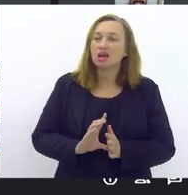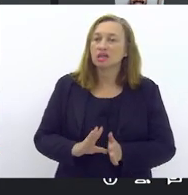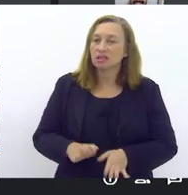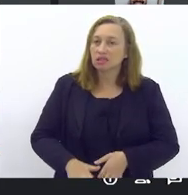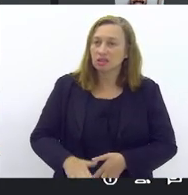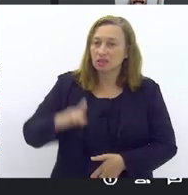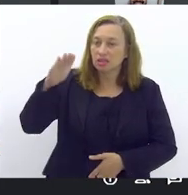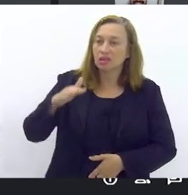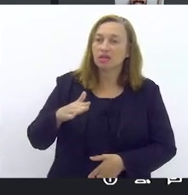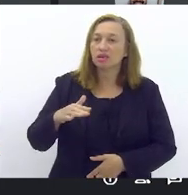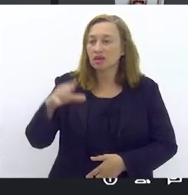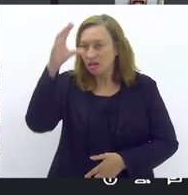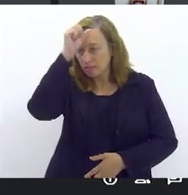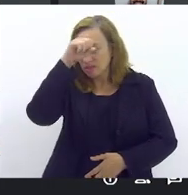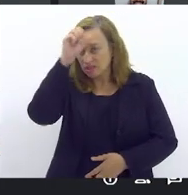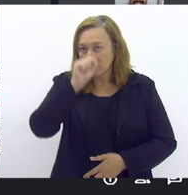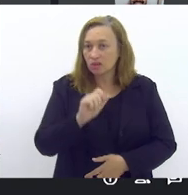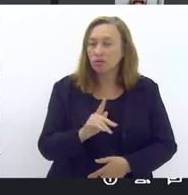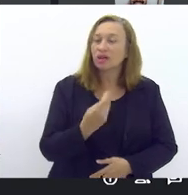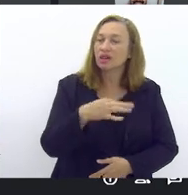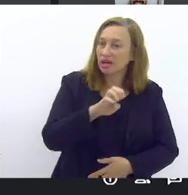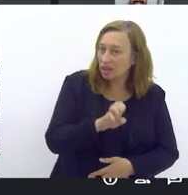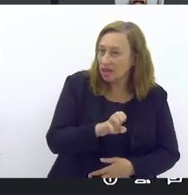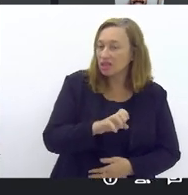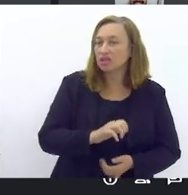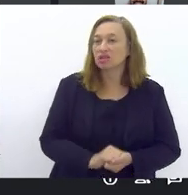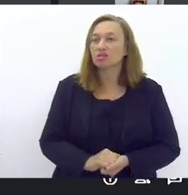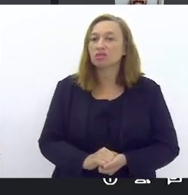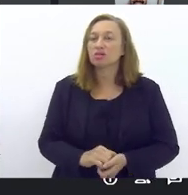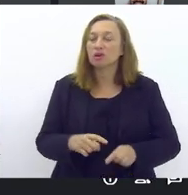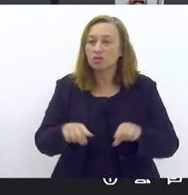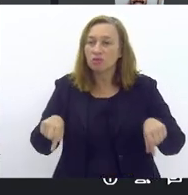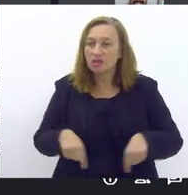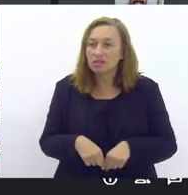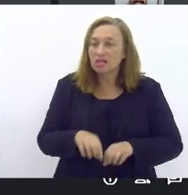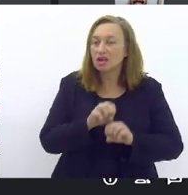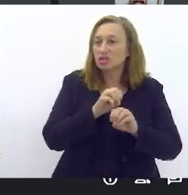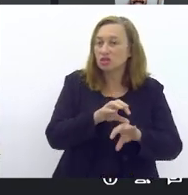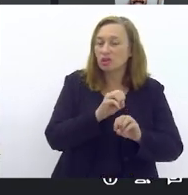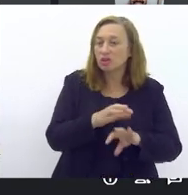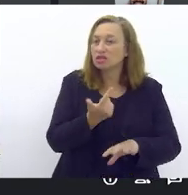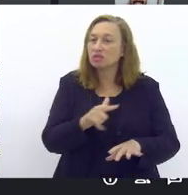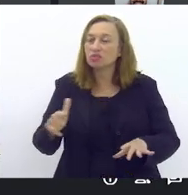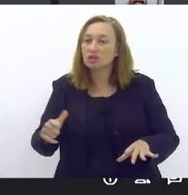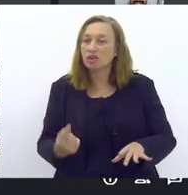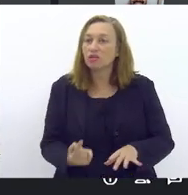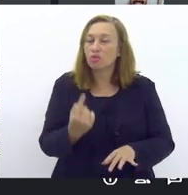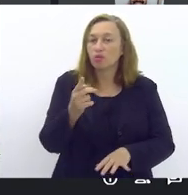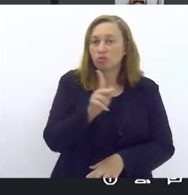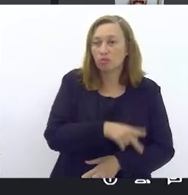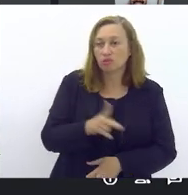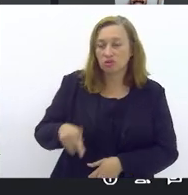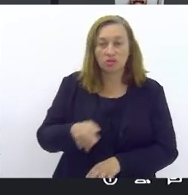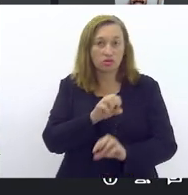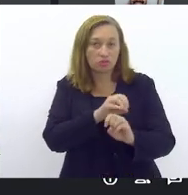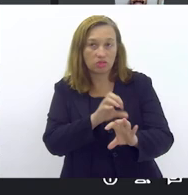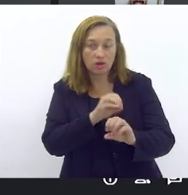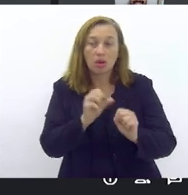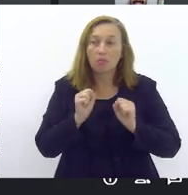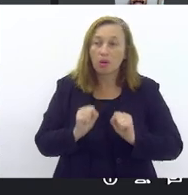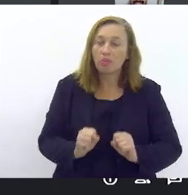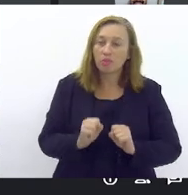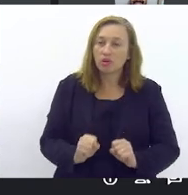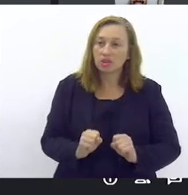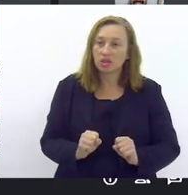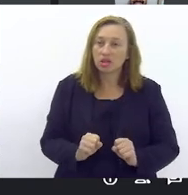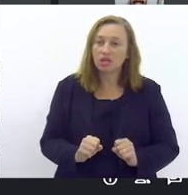pelo aprendizado de uma creche ou pelo aprendizado de uma sala de aula, se não teve um profissional da educação para poder garantir que